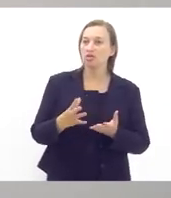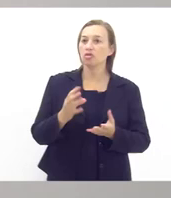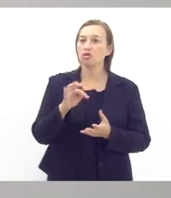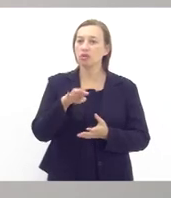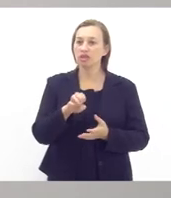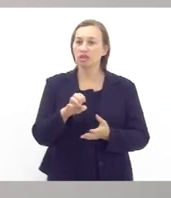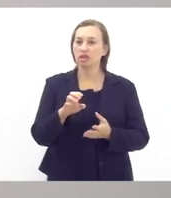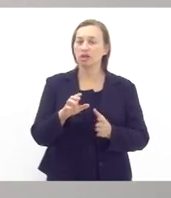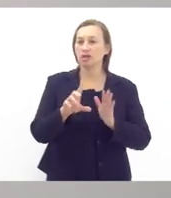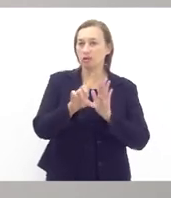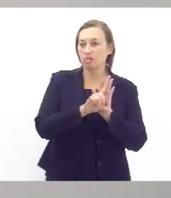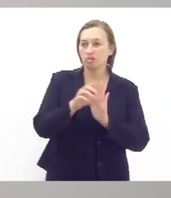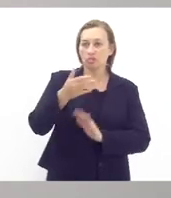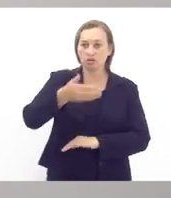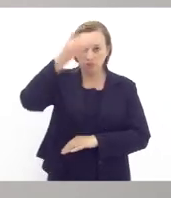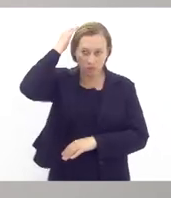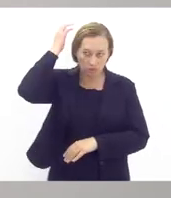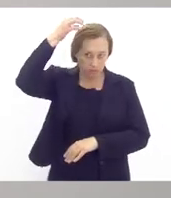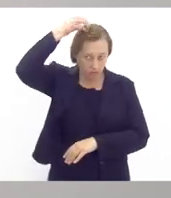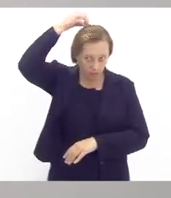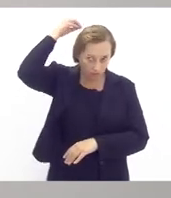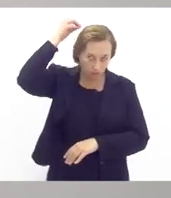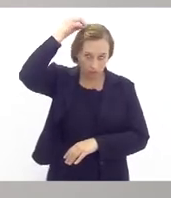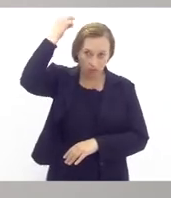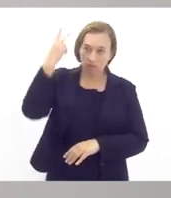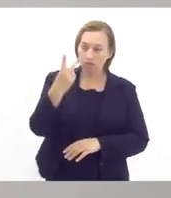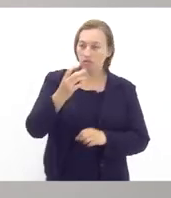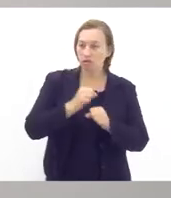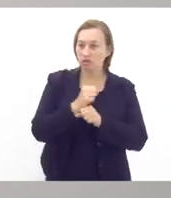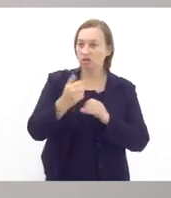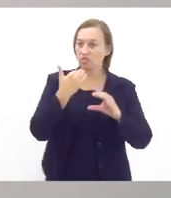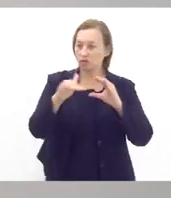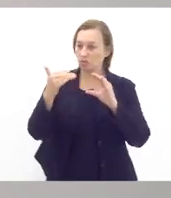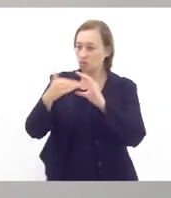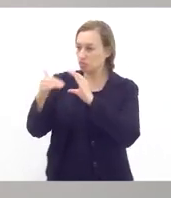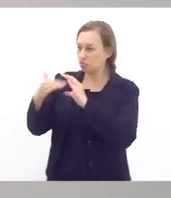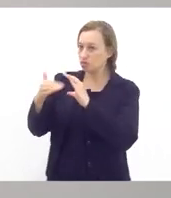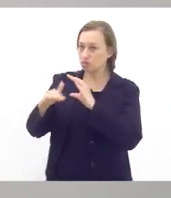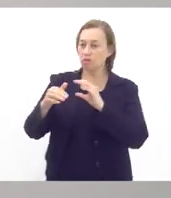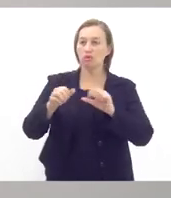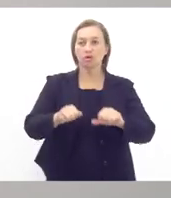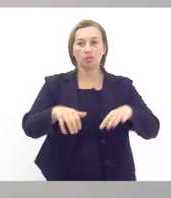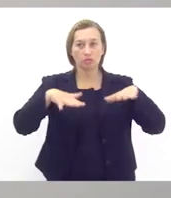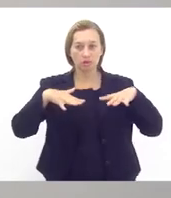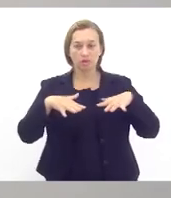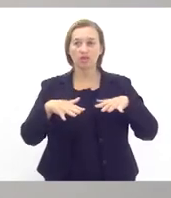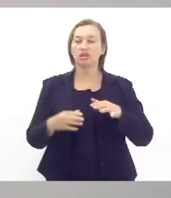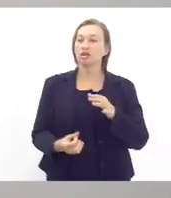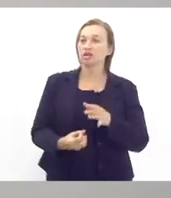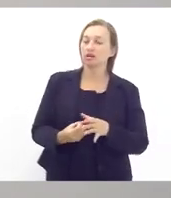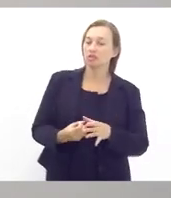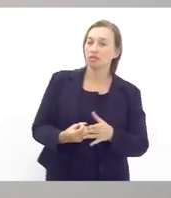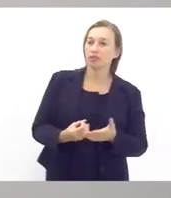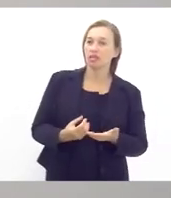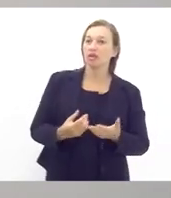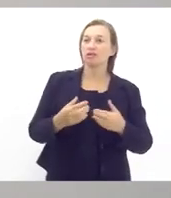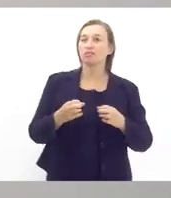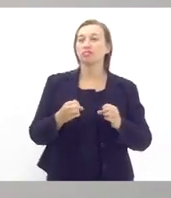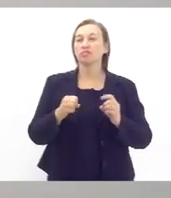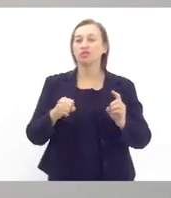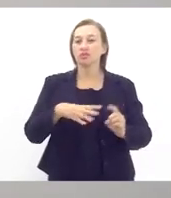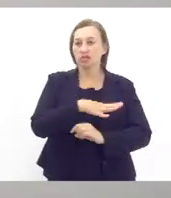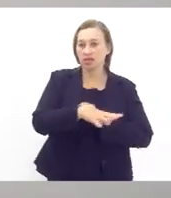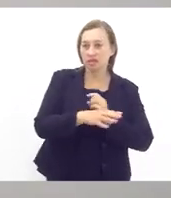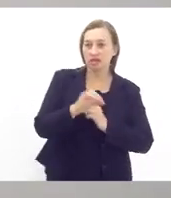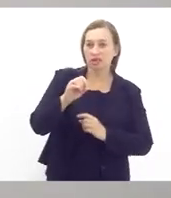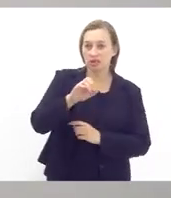comitê Paulo Gustavo Então são dois anos enviando e-mail fazendo plenária como sociedade civil